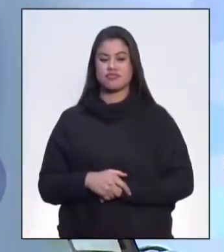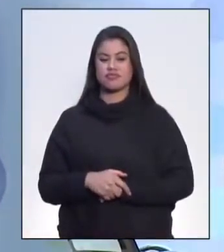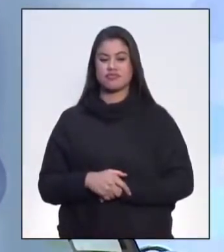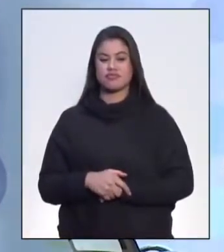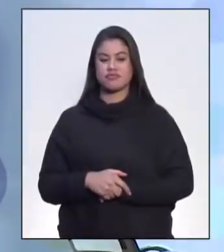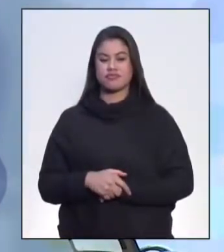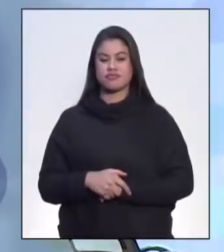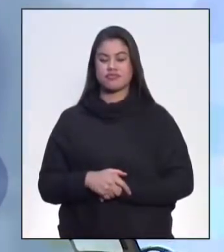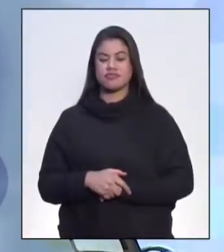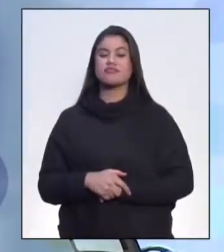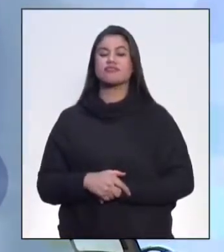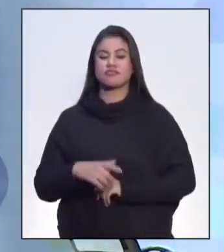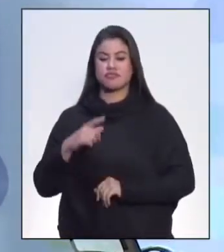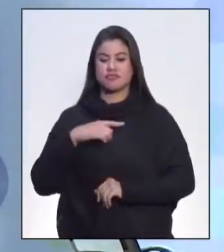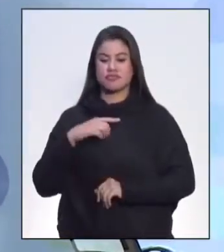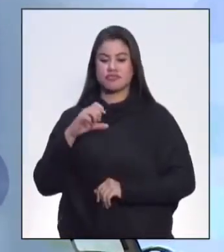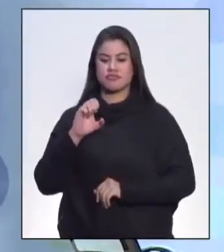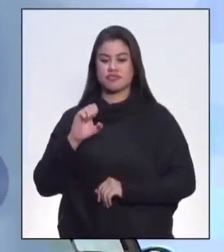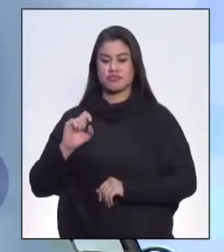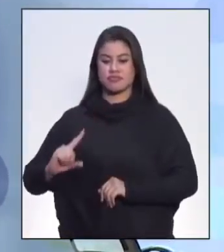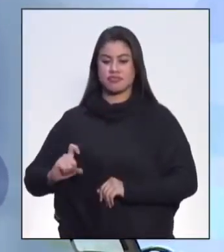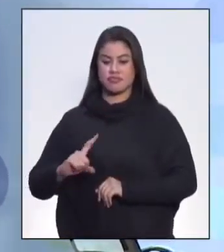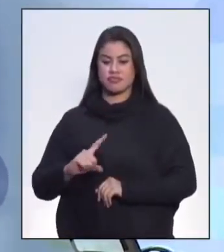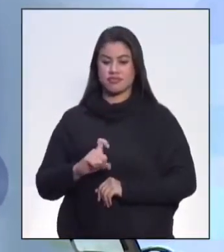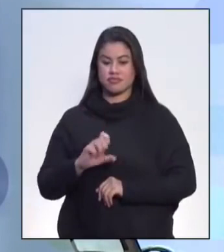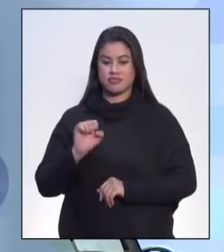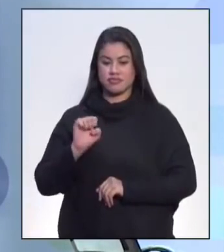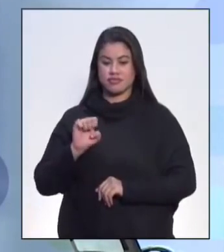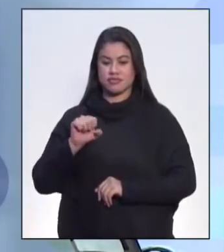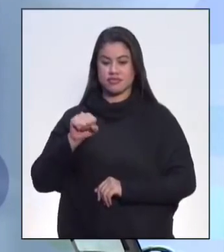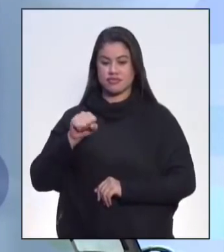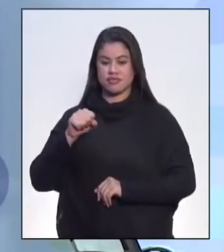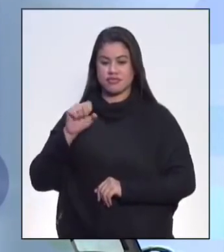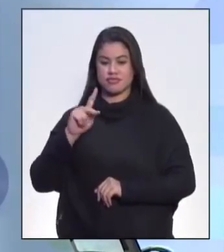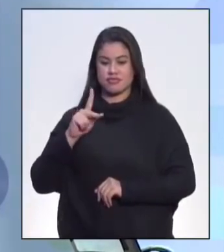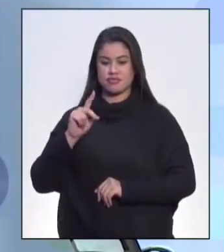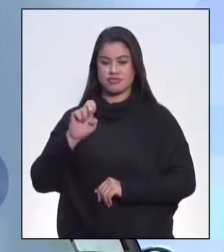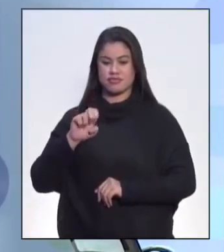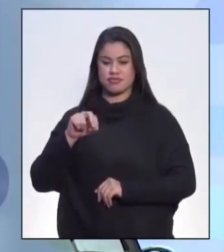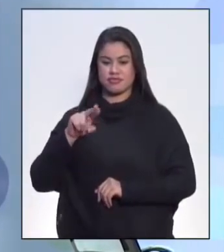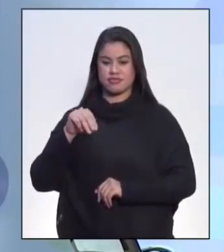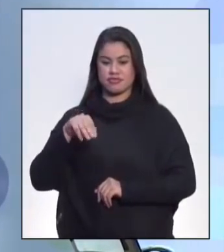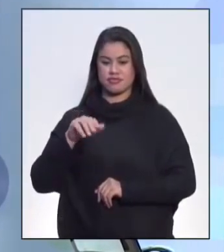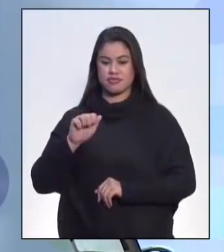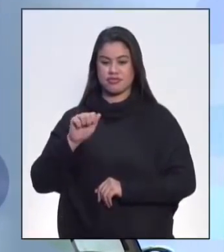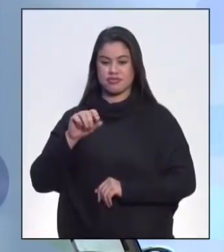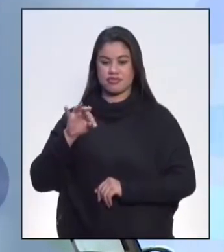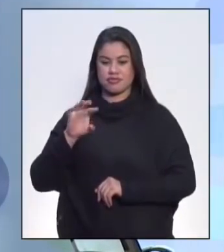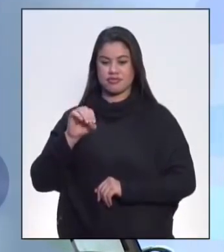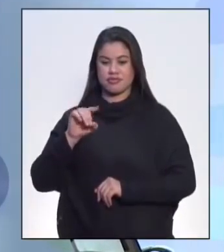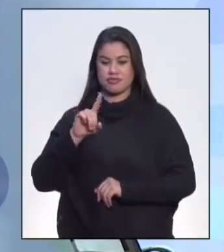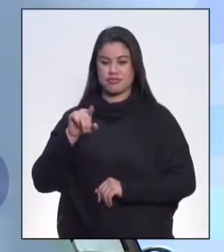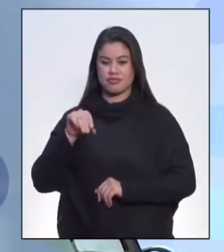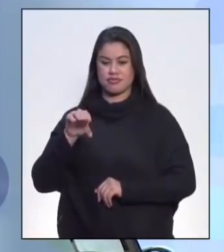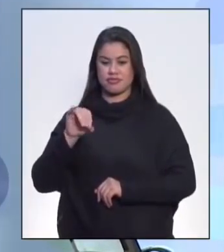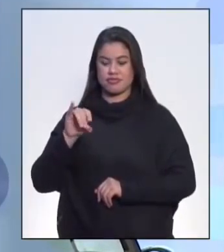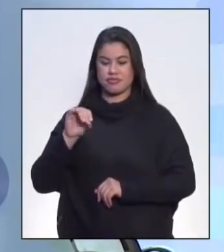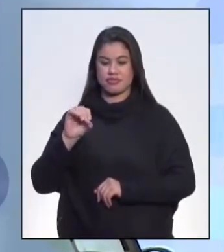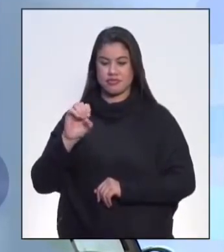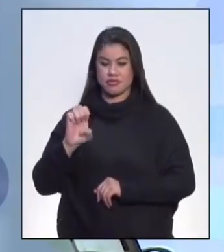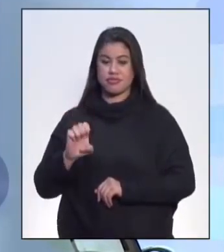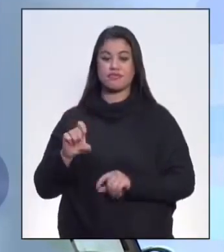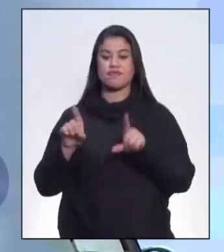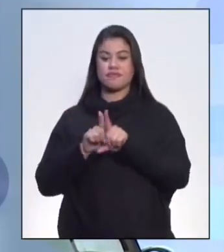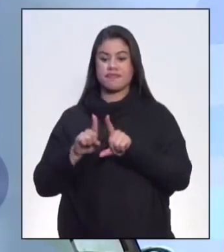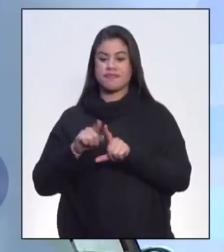de espermatozoides e também de hormônio, tá bom? Aqui na região dos testículos, também conhecido como escroto, tá